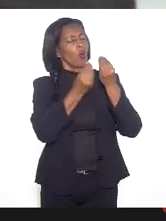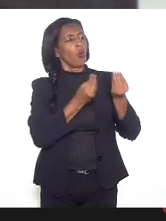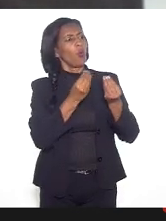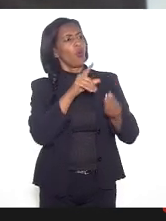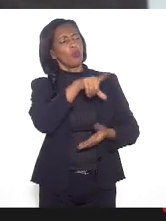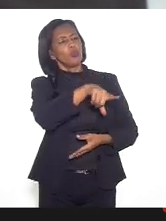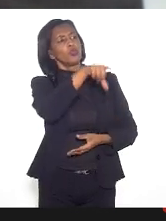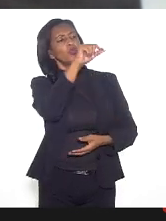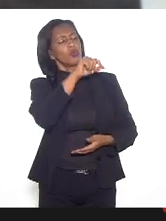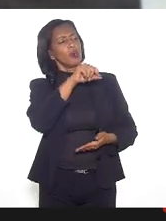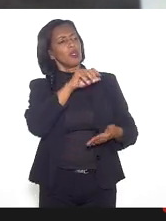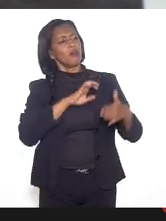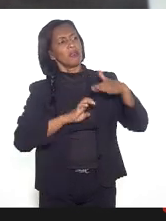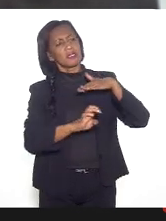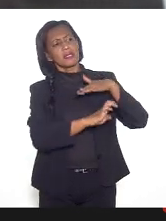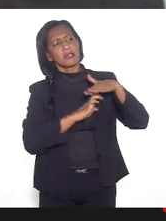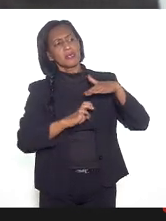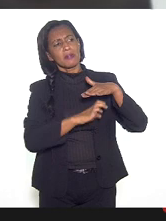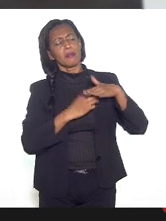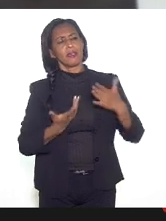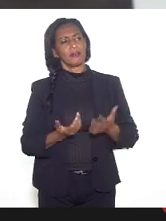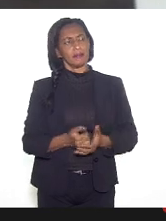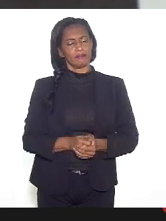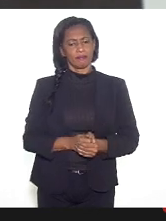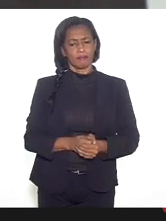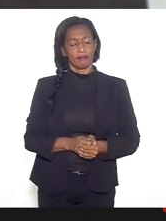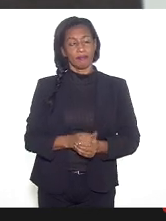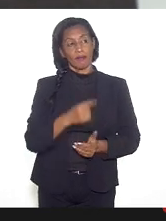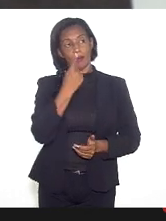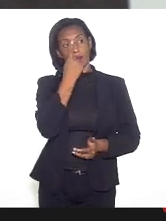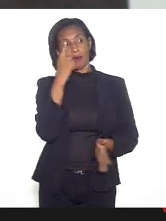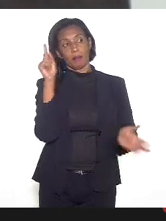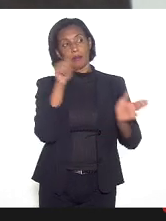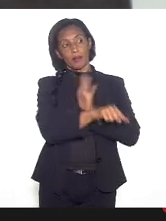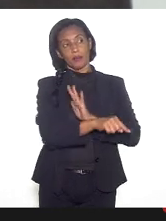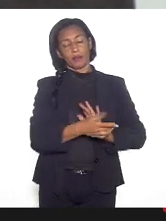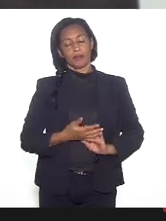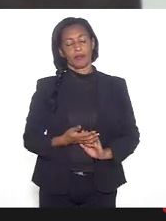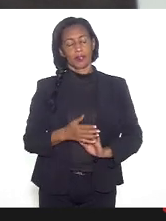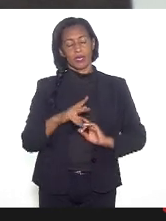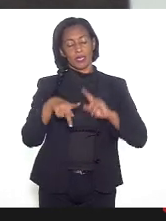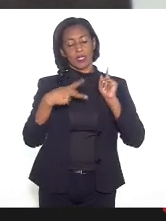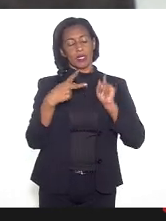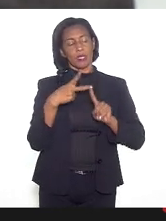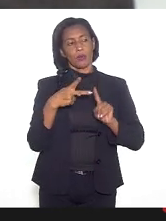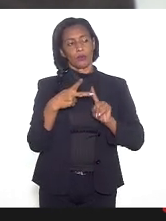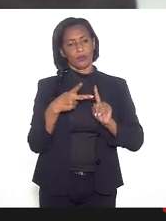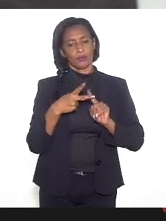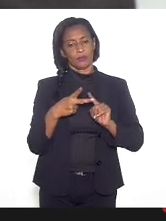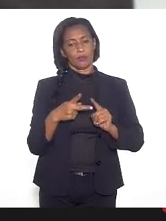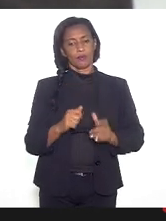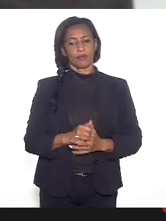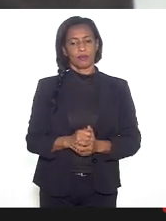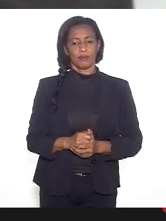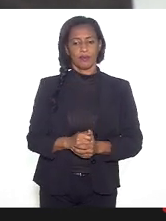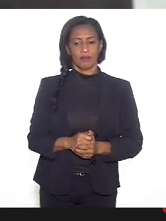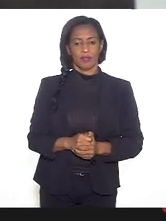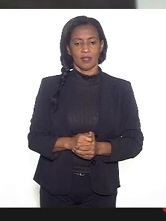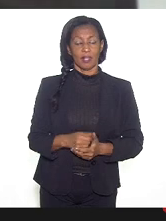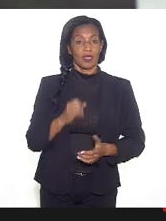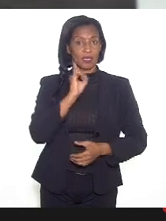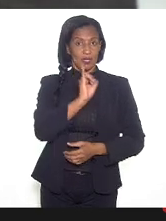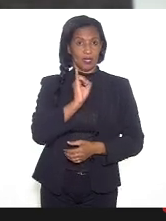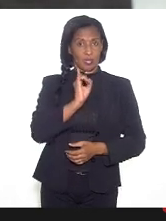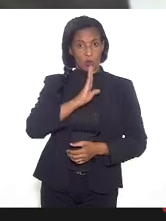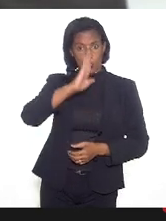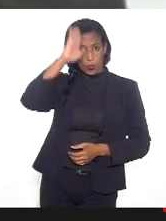a contratação da referida empresa? Esse é o primeiro questionamento. O segundo questionamento: se o Corpo